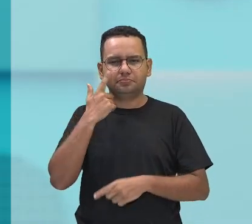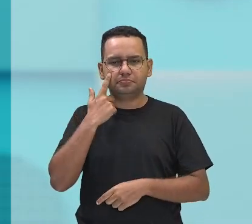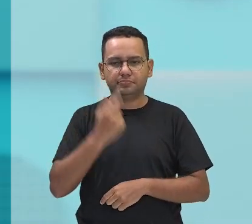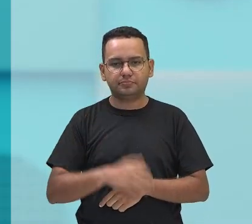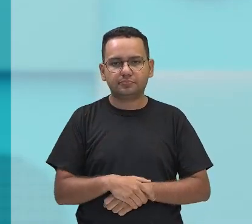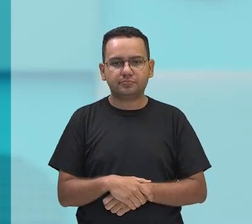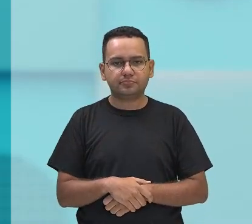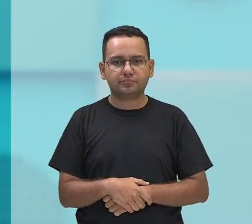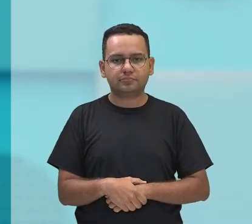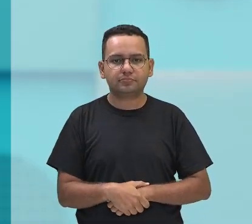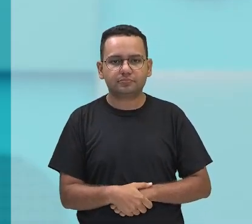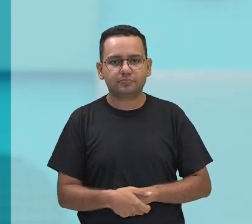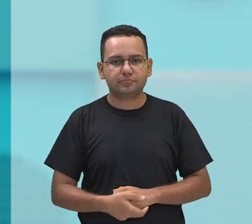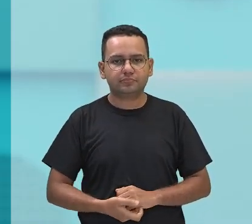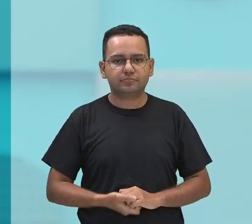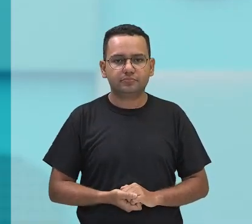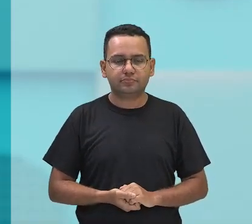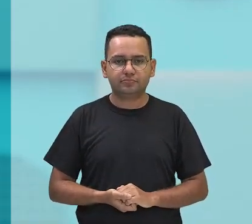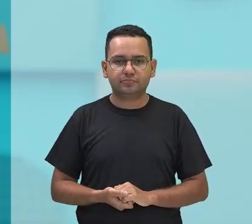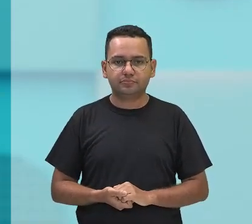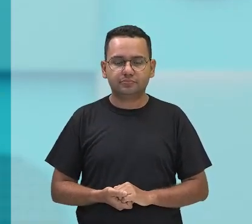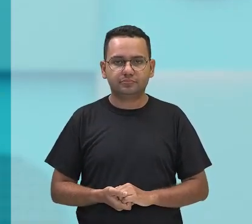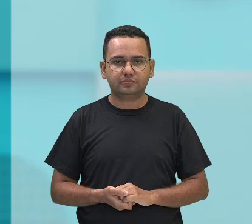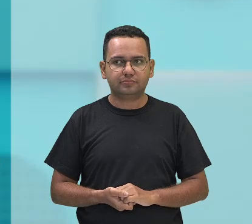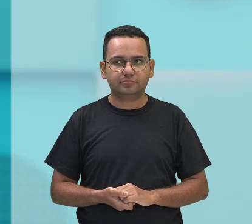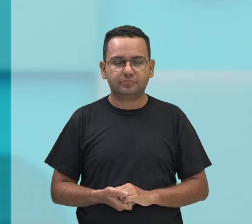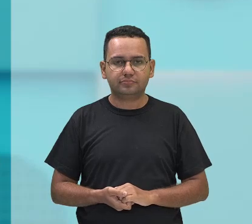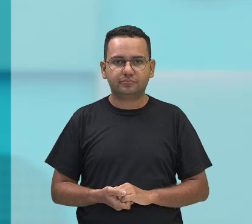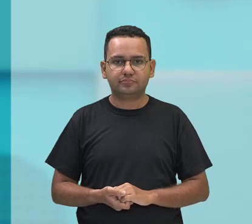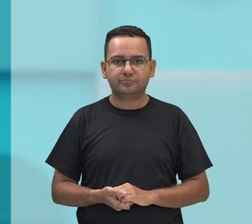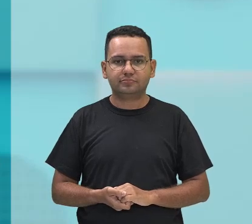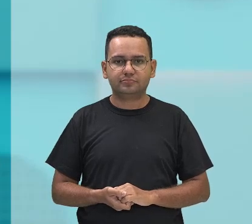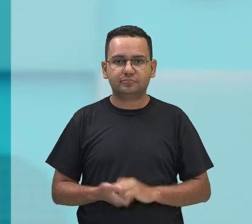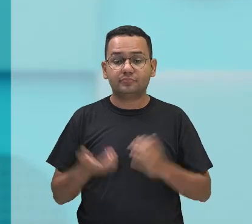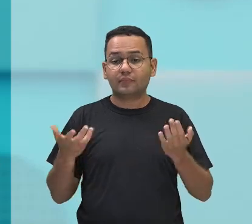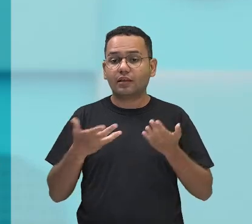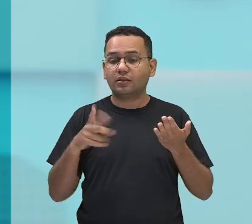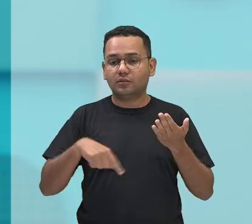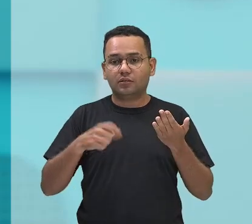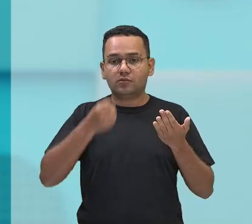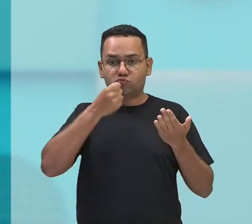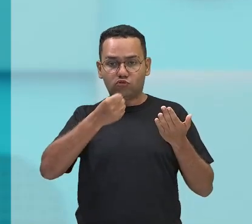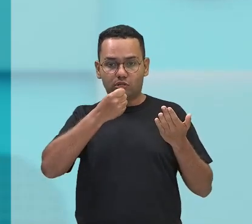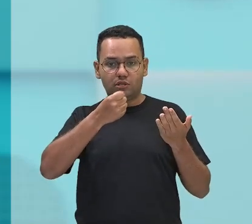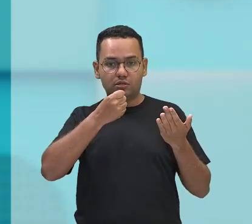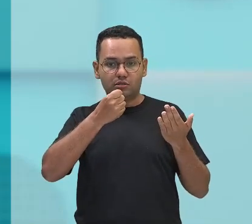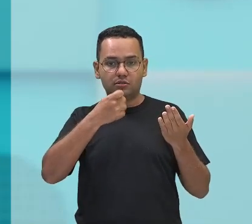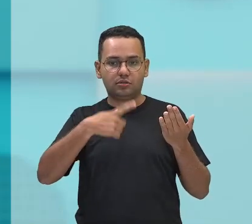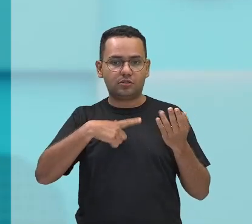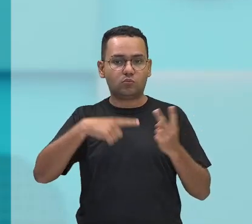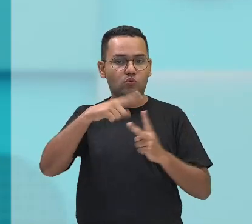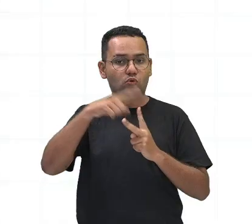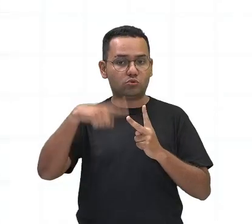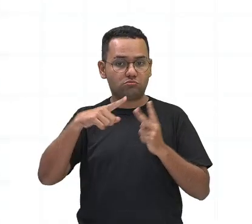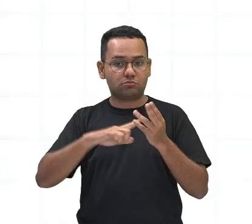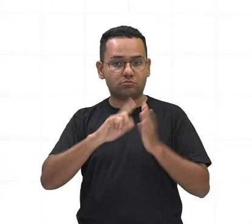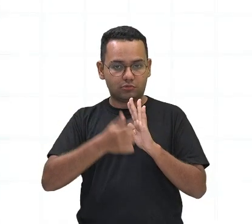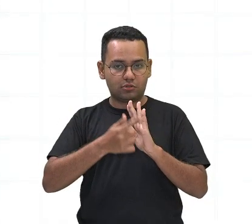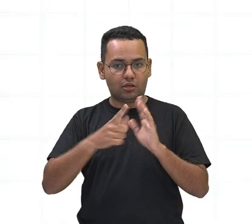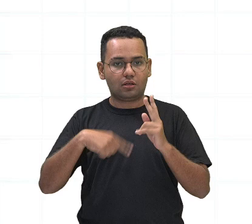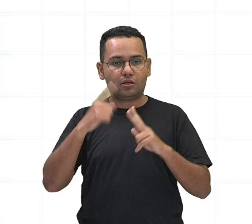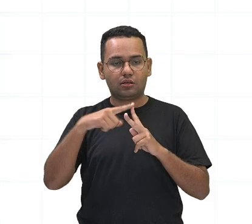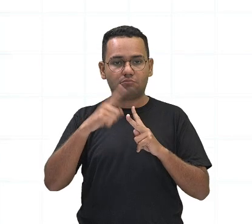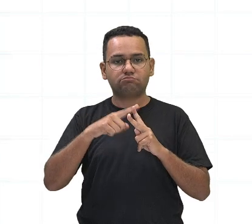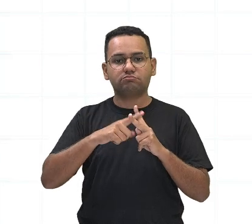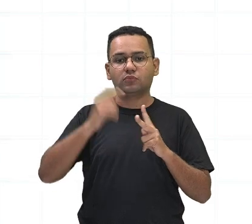dentro, né, dos gêneros jornalísticos, né, de dois gêneros jornalísticos que são a notícia e a reportagem.